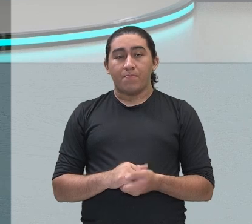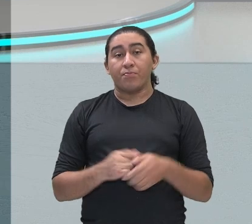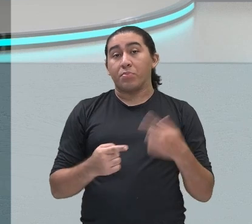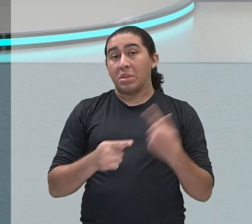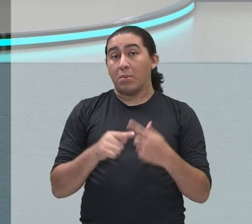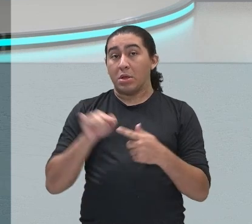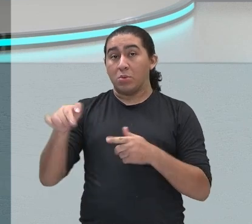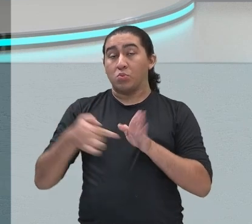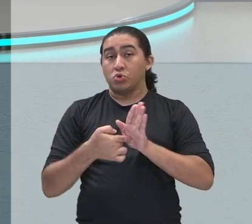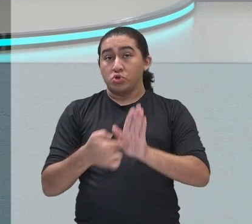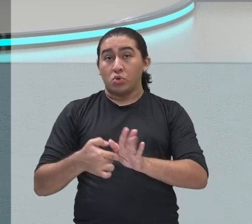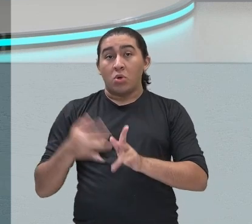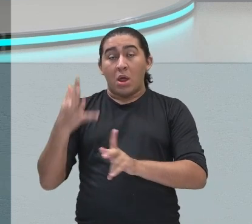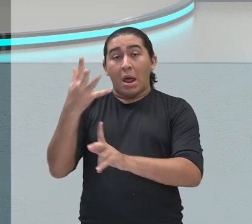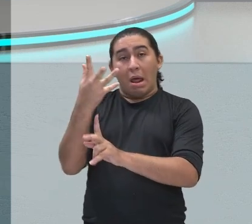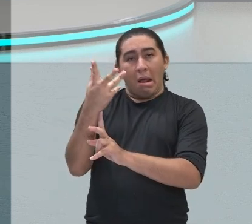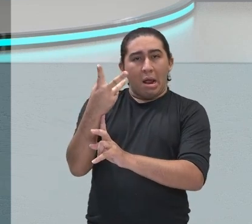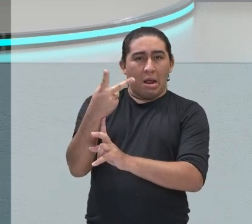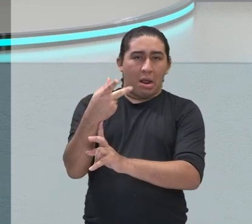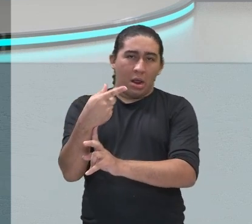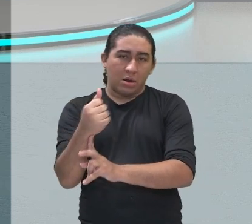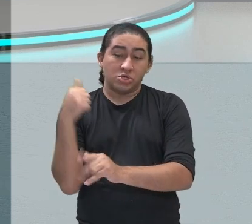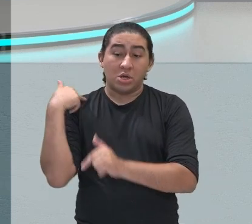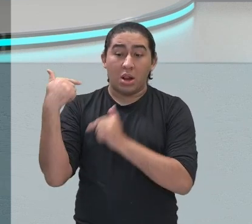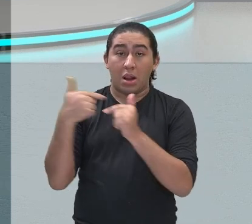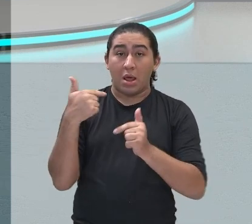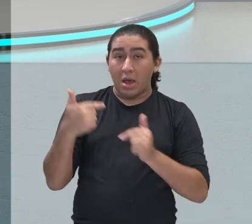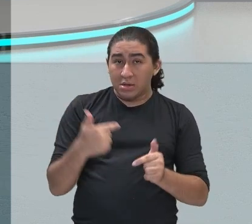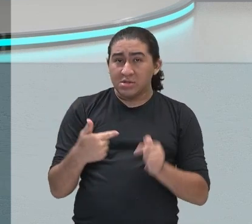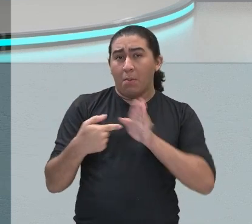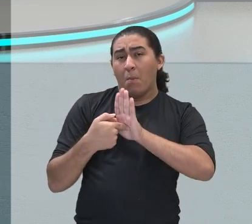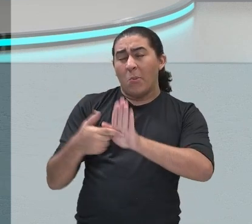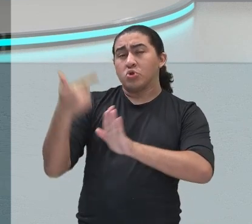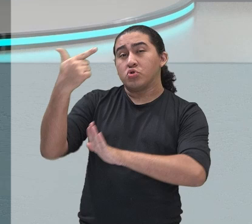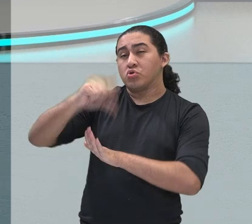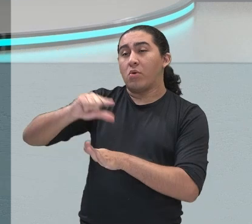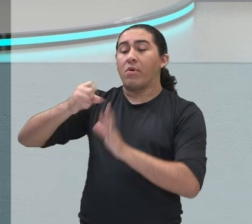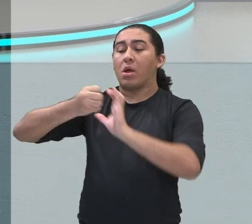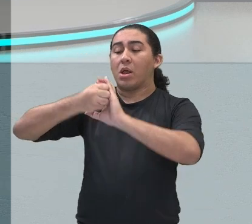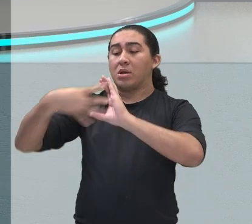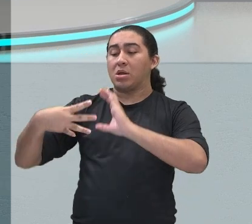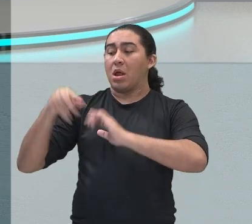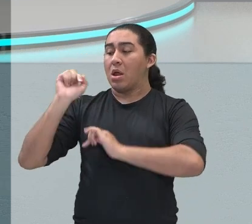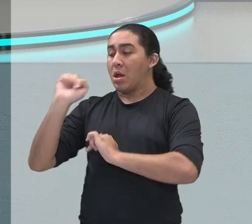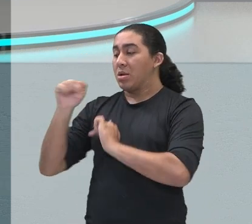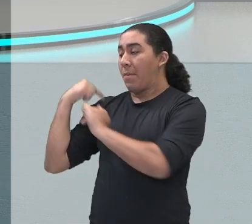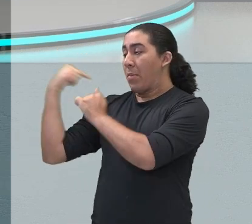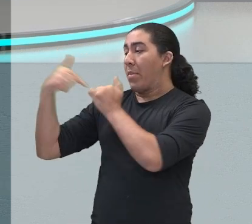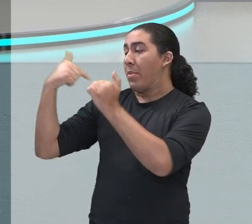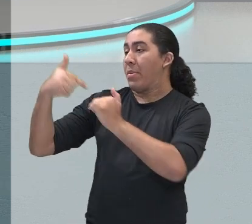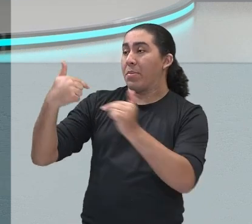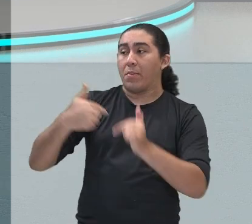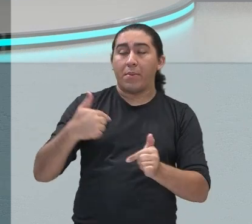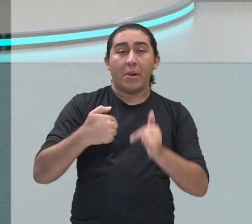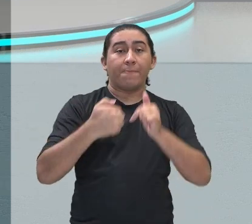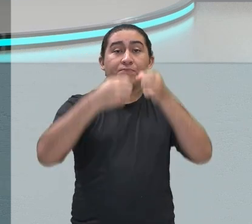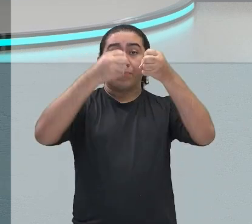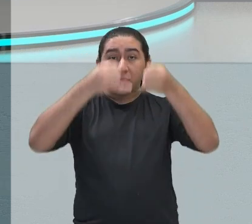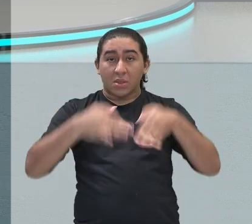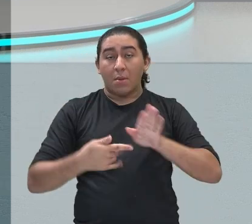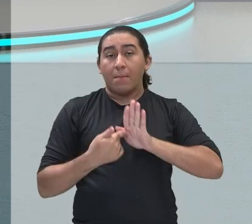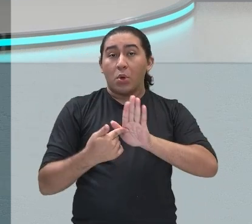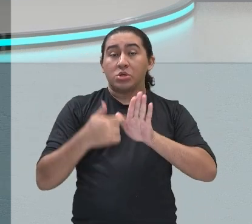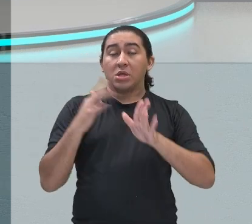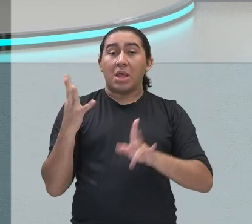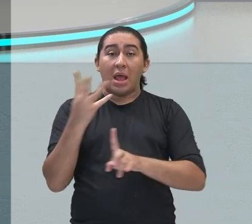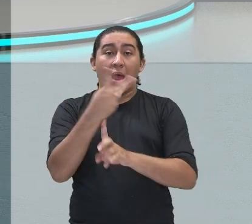clássica, ele resgata as características da arte clássica na arte